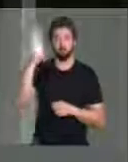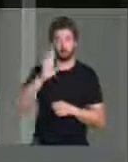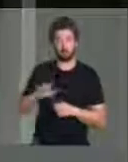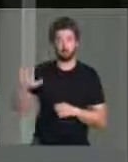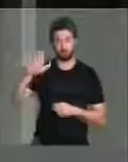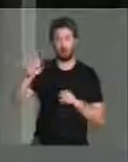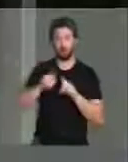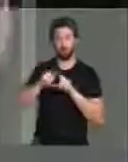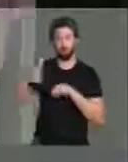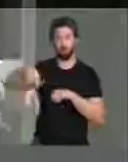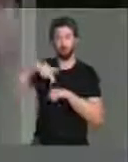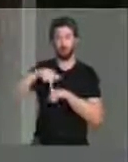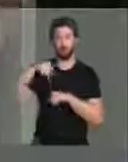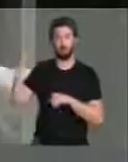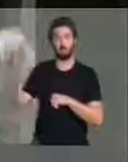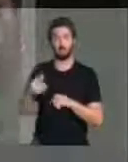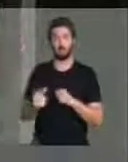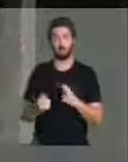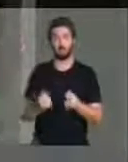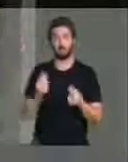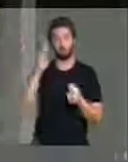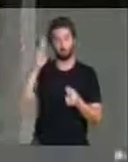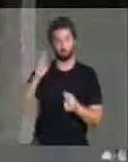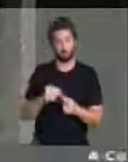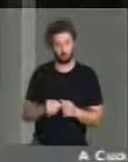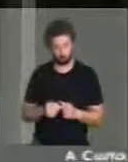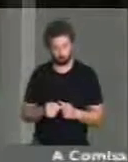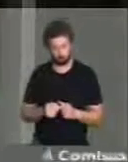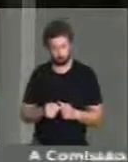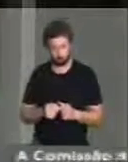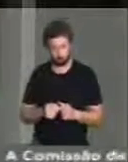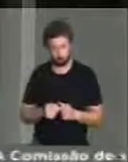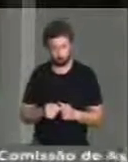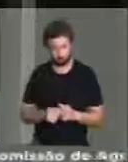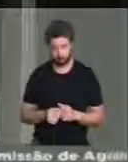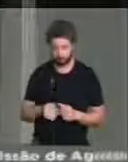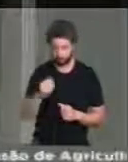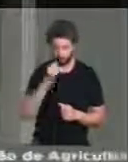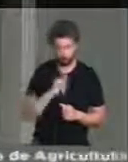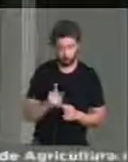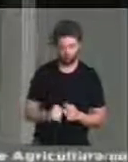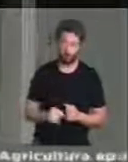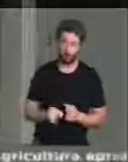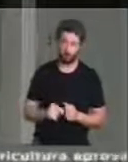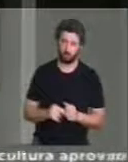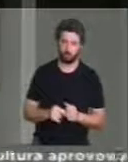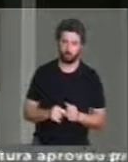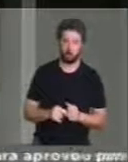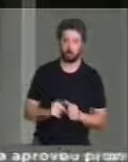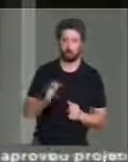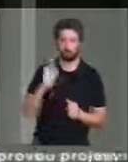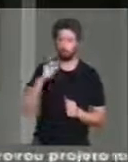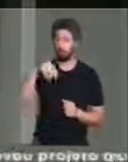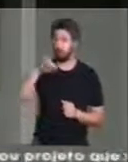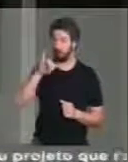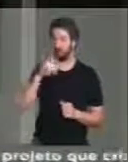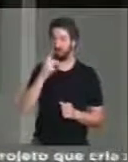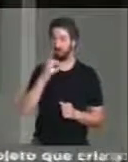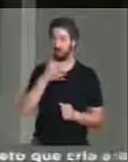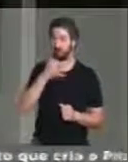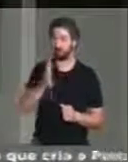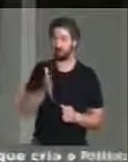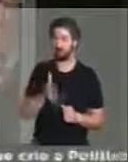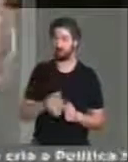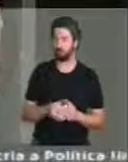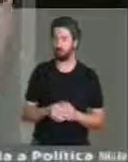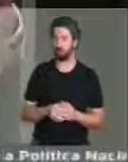e transnacionais do capital financeiro. Não é à toa que o FMI já se manifestou,